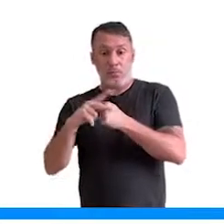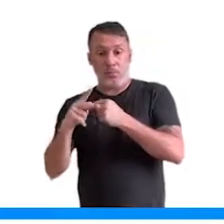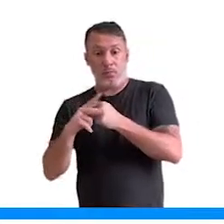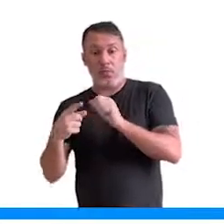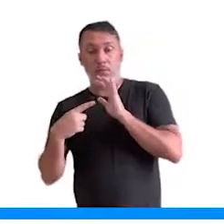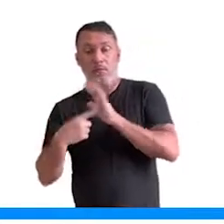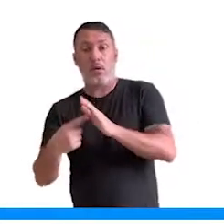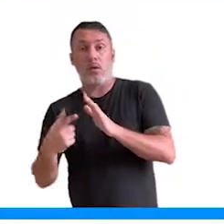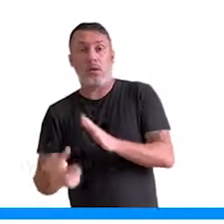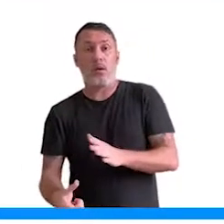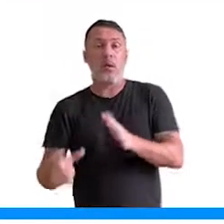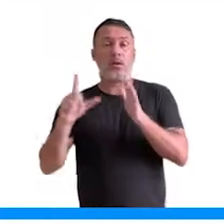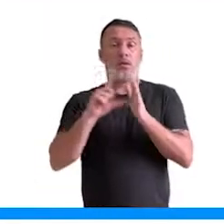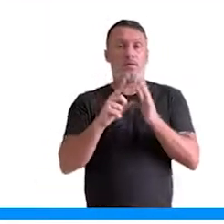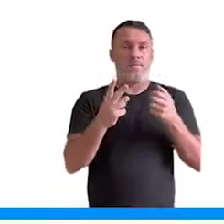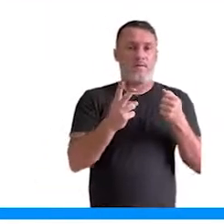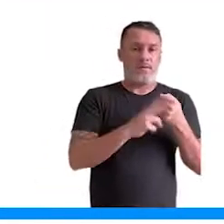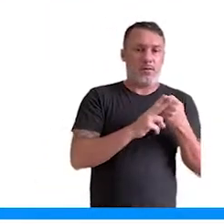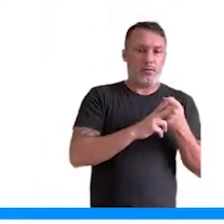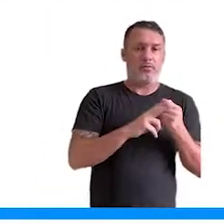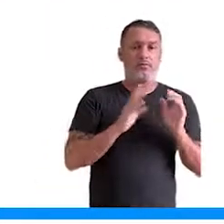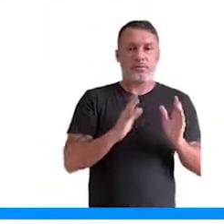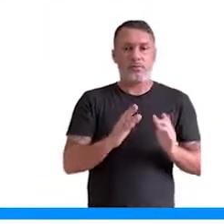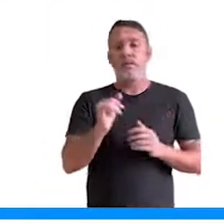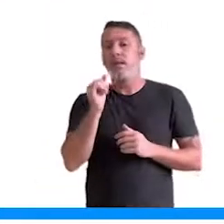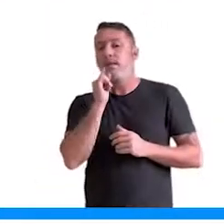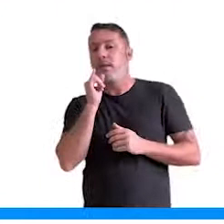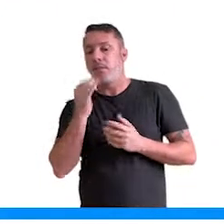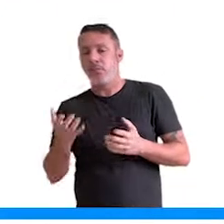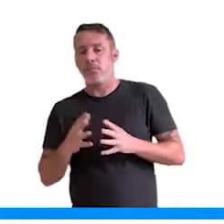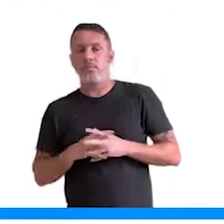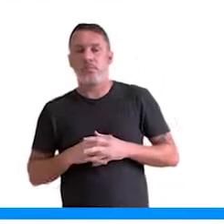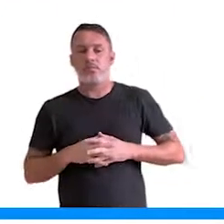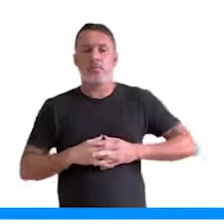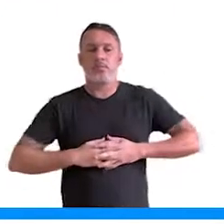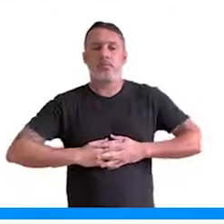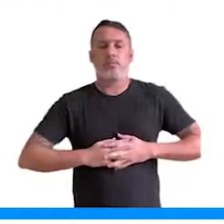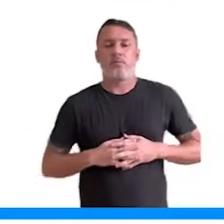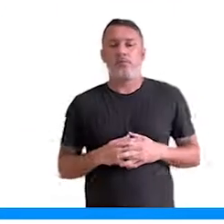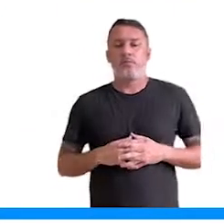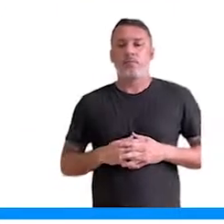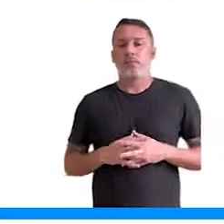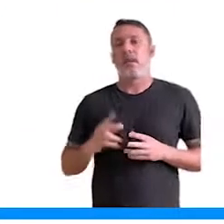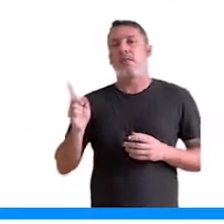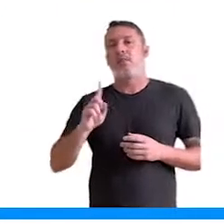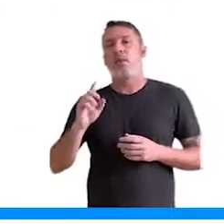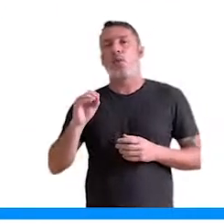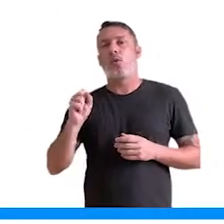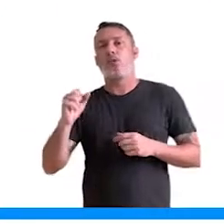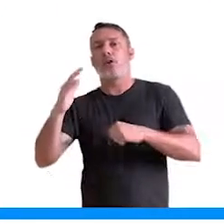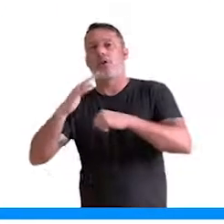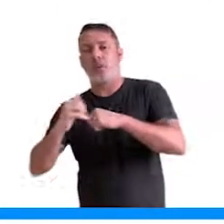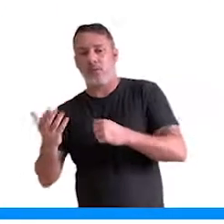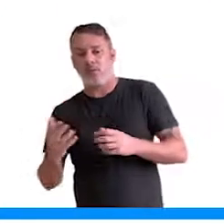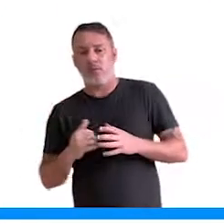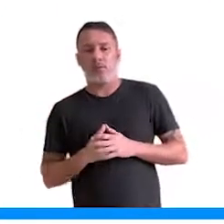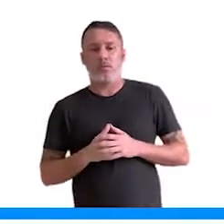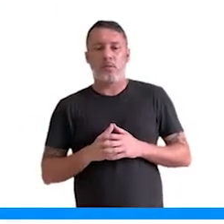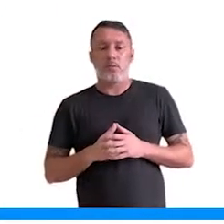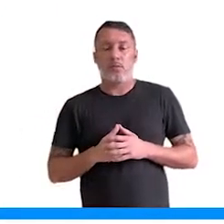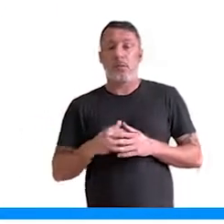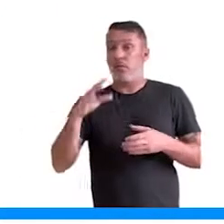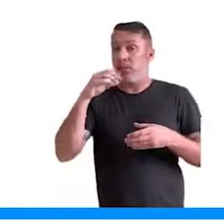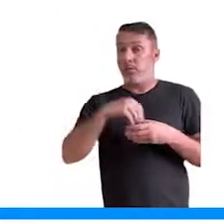imperativo afirmativo. Negativo, não. Exemplo, no los llames, não os chame,